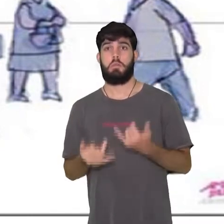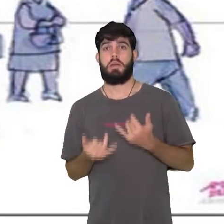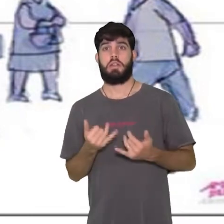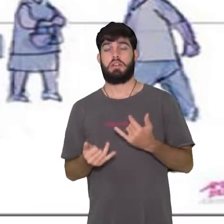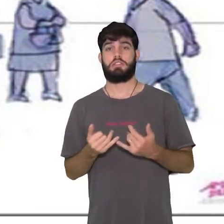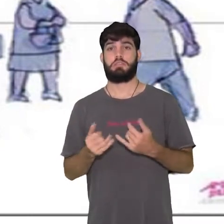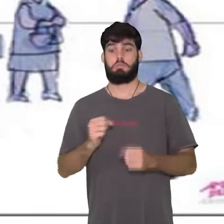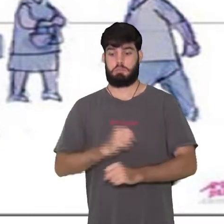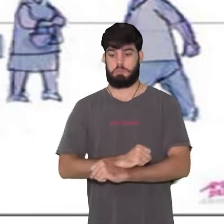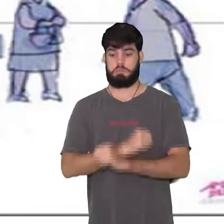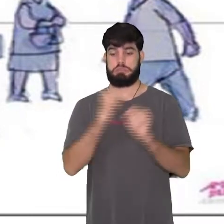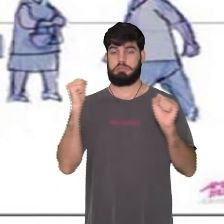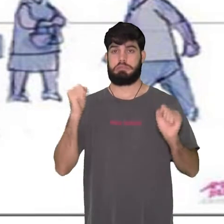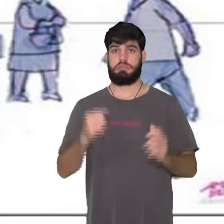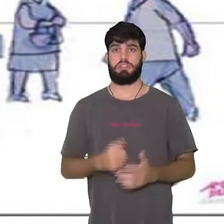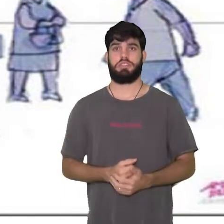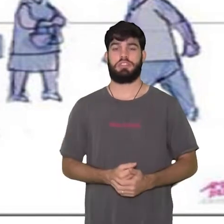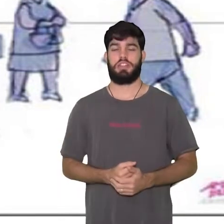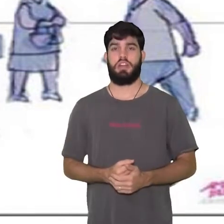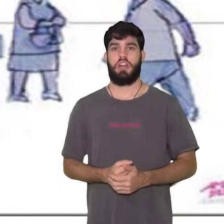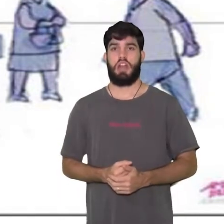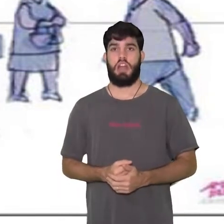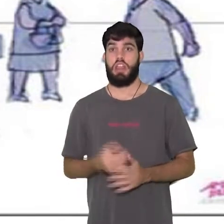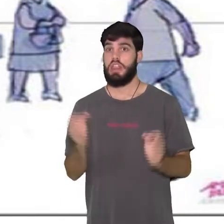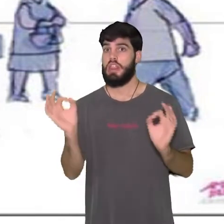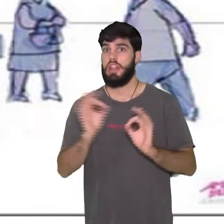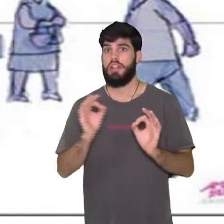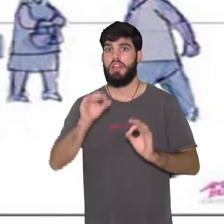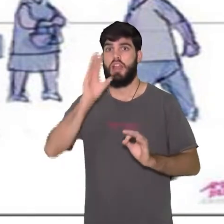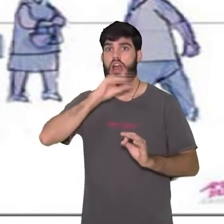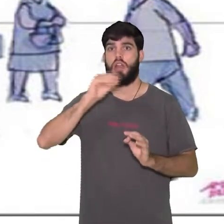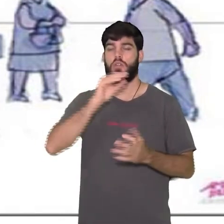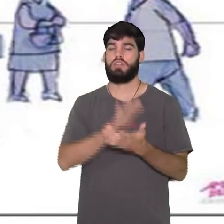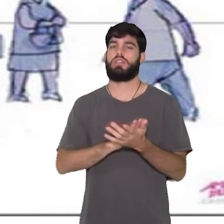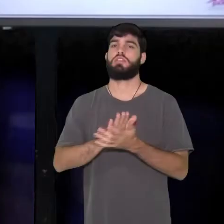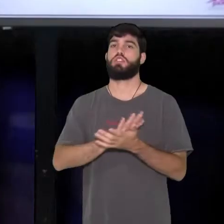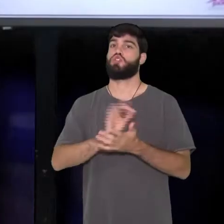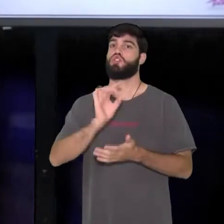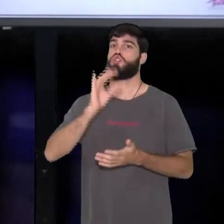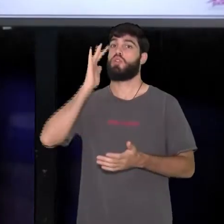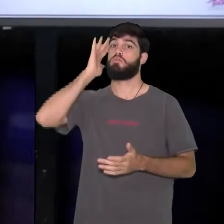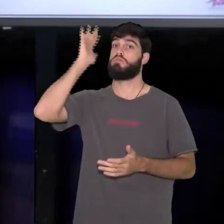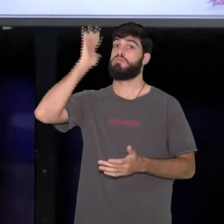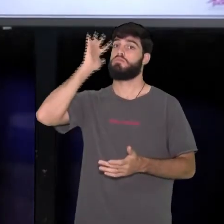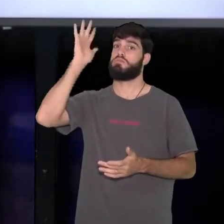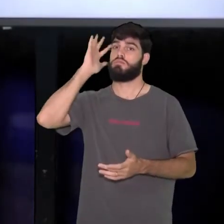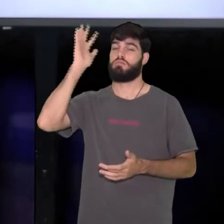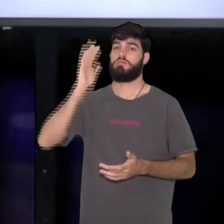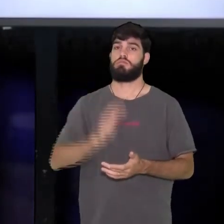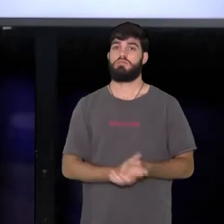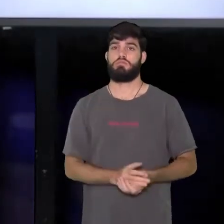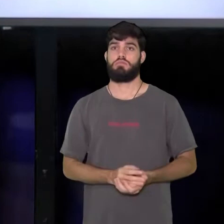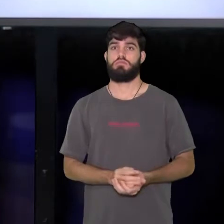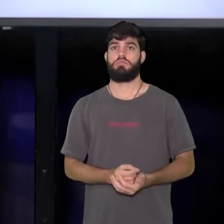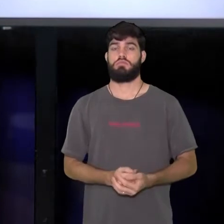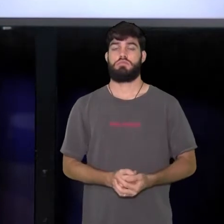parece explosivo. Lembrando, ninguém disse nada, são só pensamentos, tá? Vamos para o